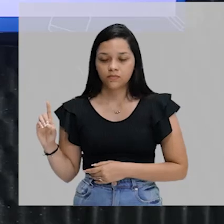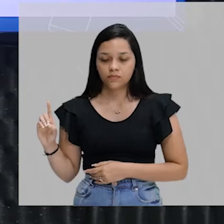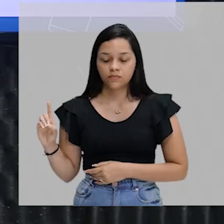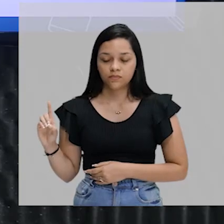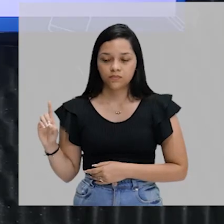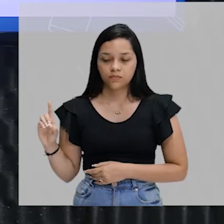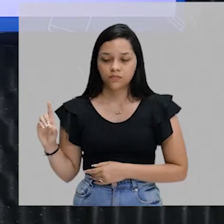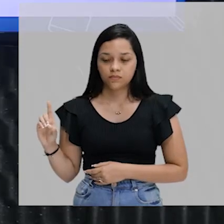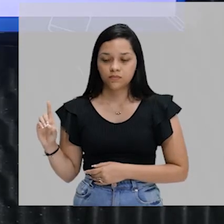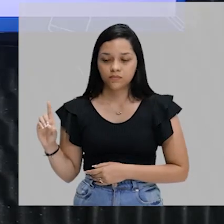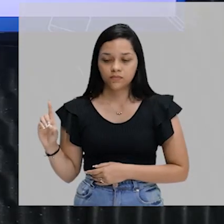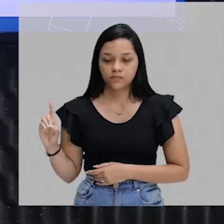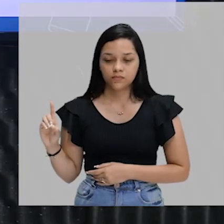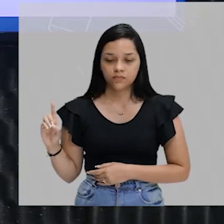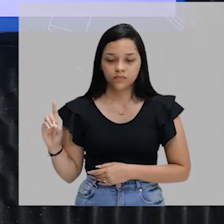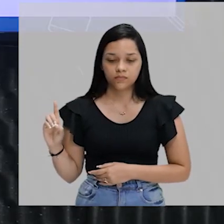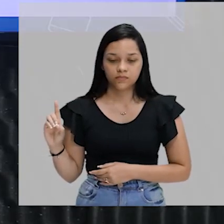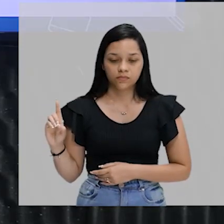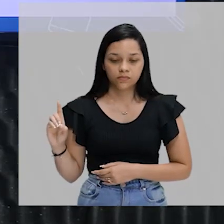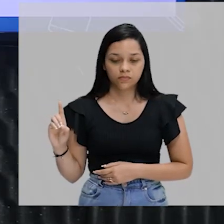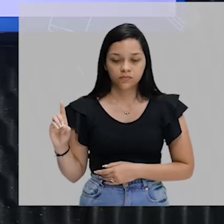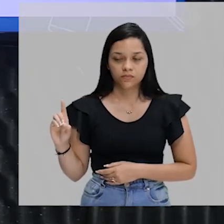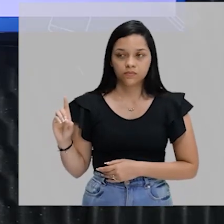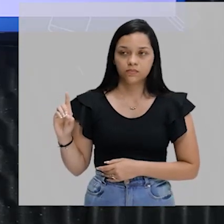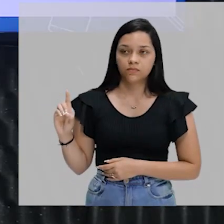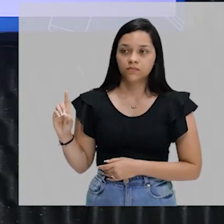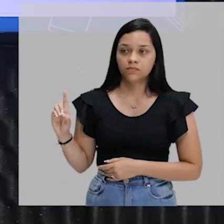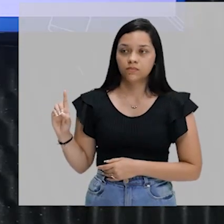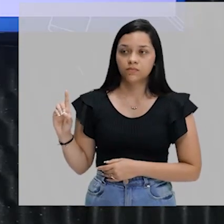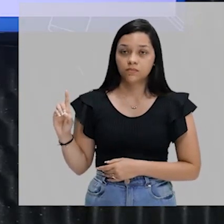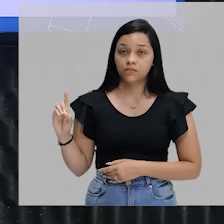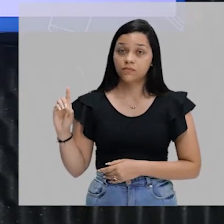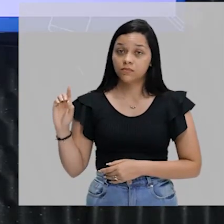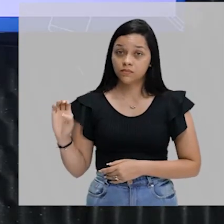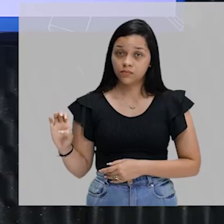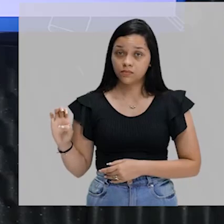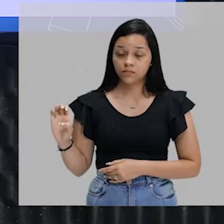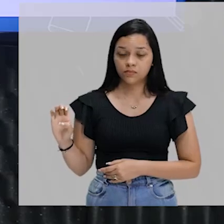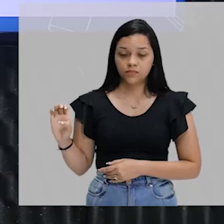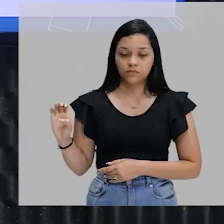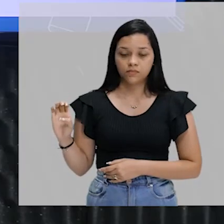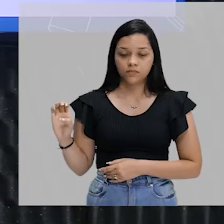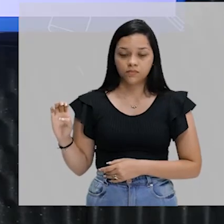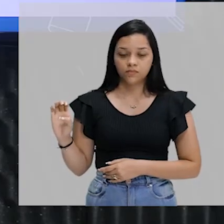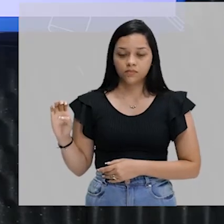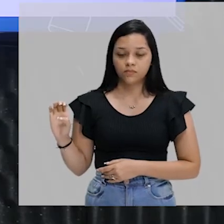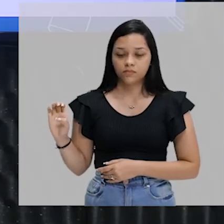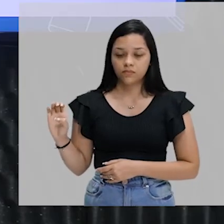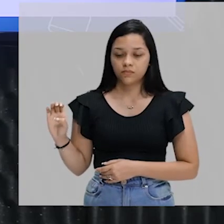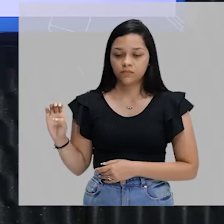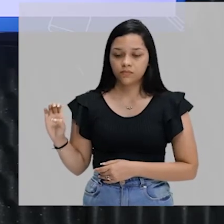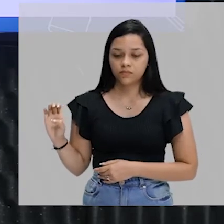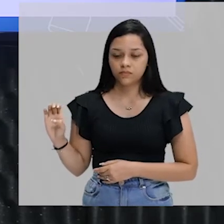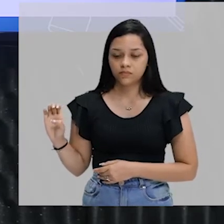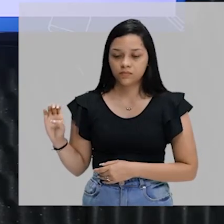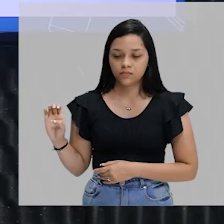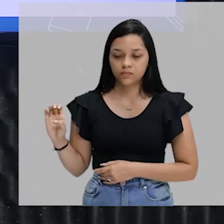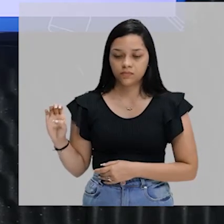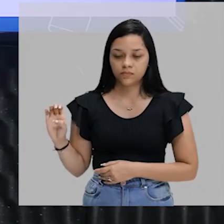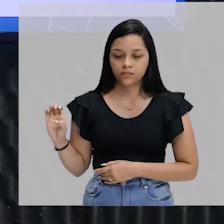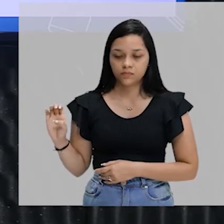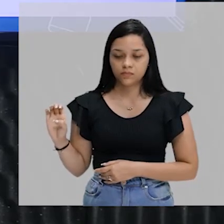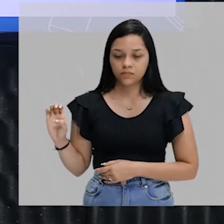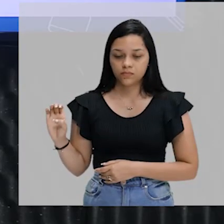produzir medicamentos, vacinas ou combustíveis. E a última, capacidade da bactéria